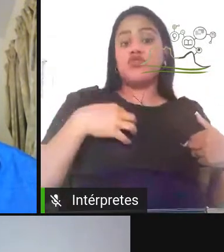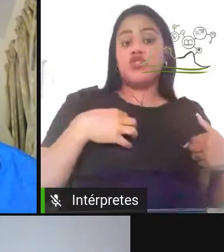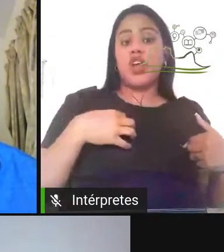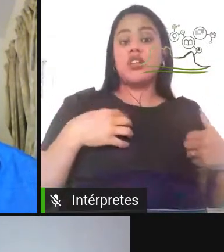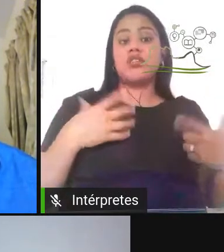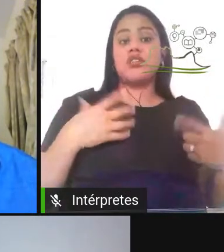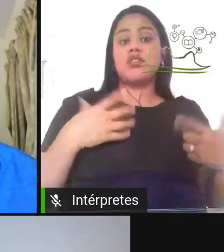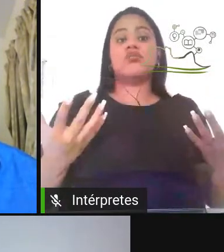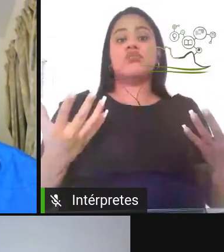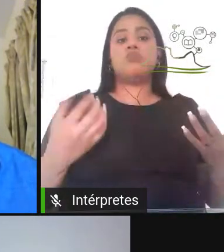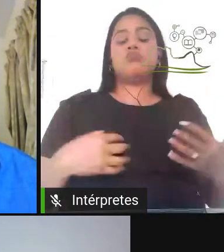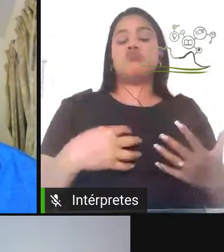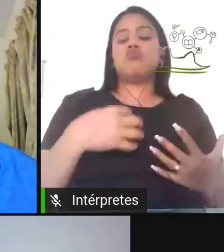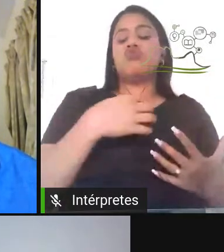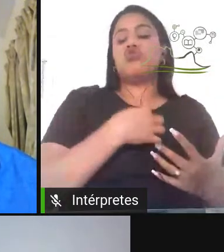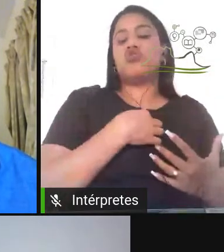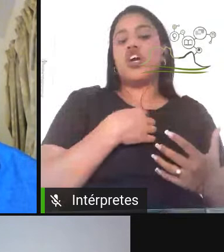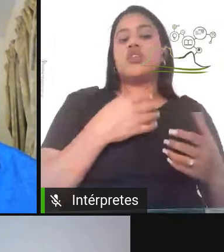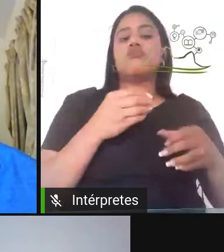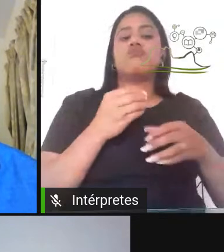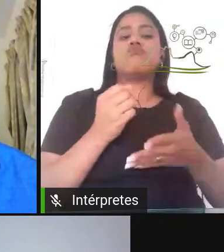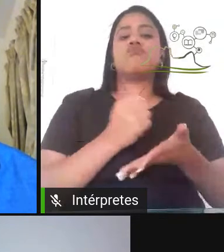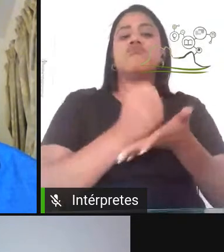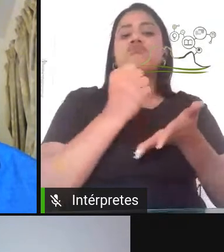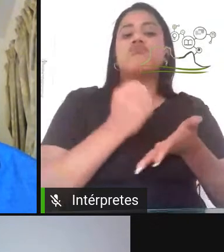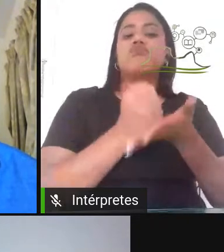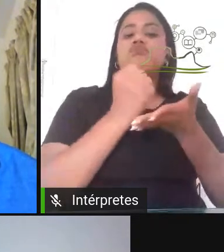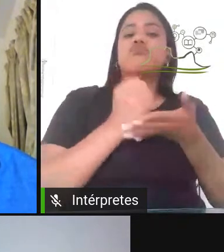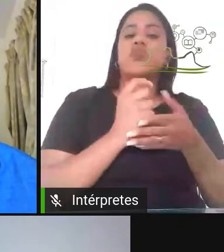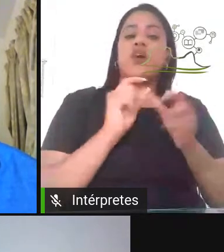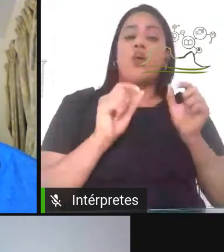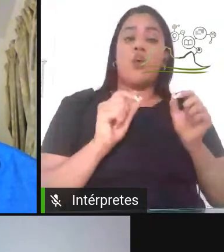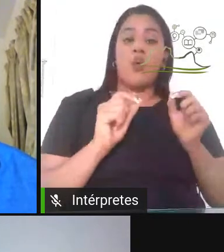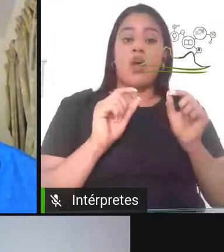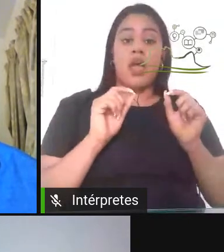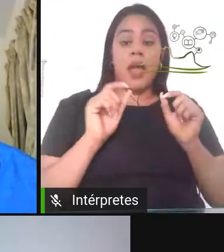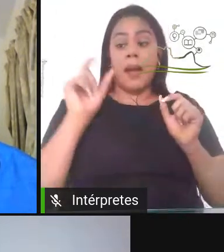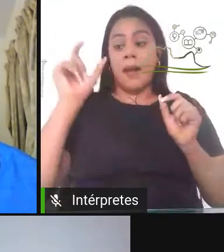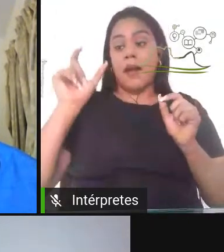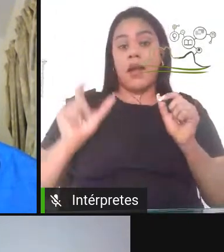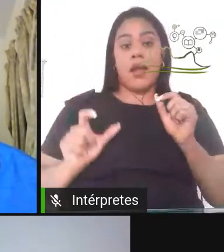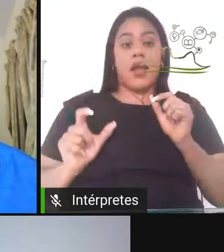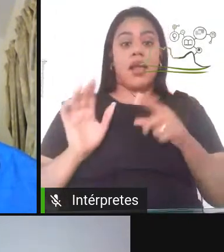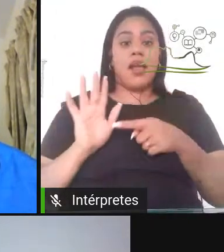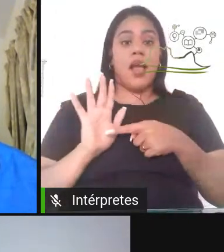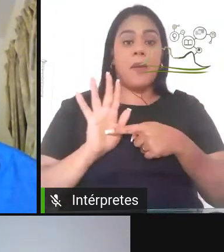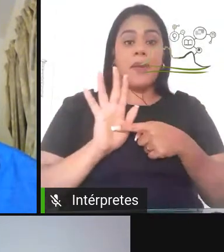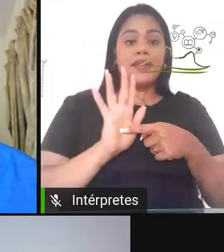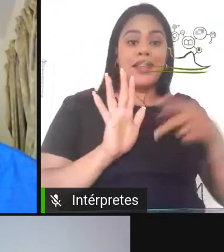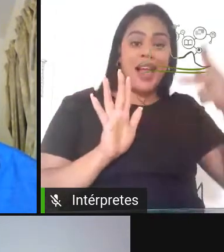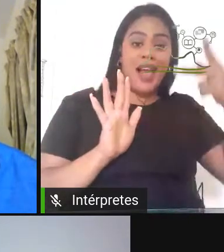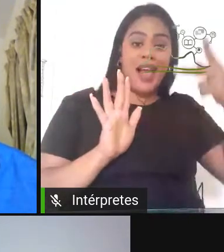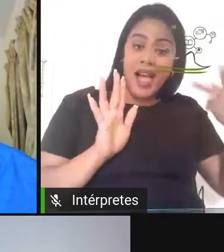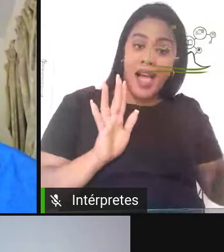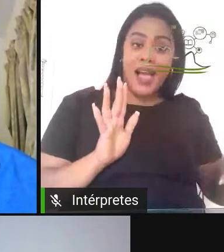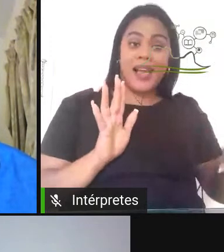moçambicanidade ou de Moçambique é realmente apresentando pessoas daqui. Pessoas que são diferentes, pessoas que são jovens, pessoas que são